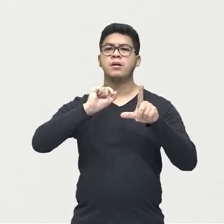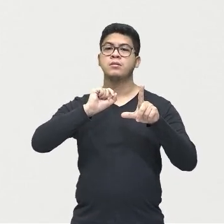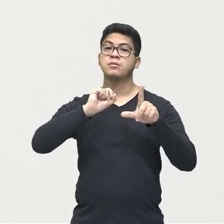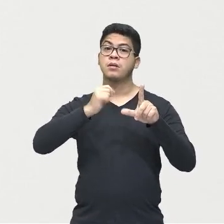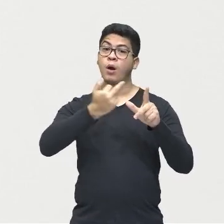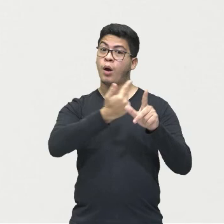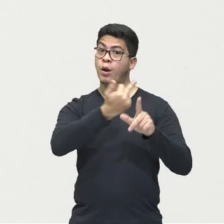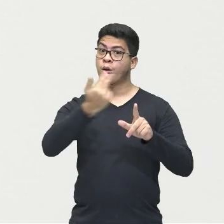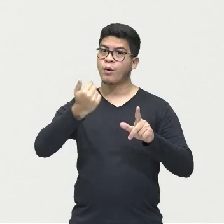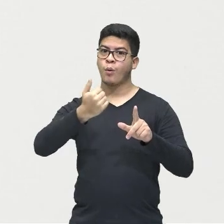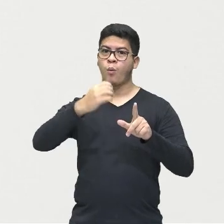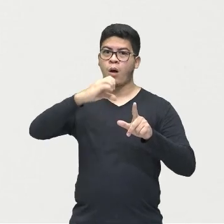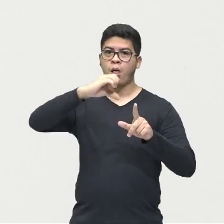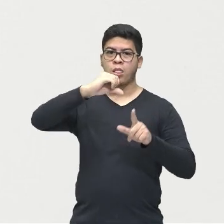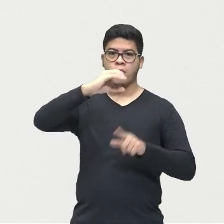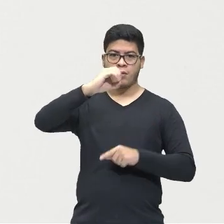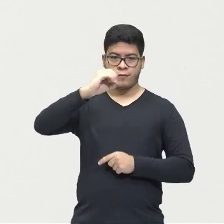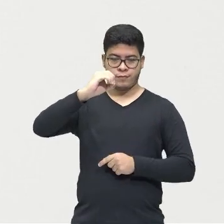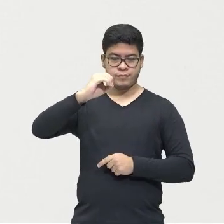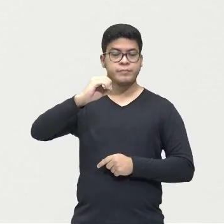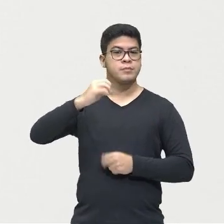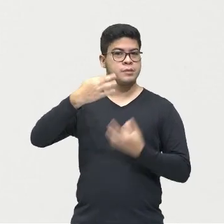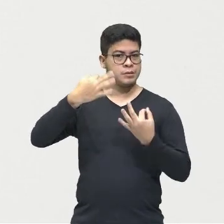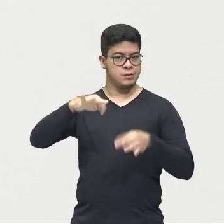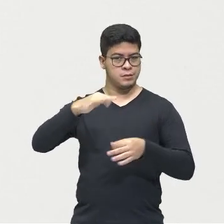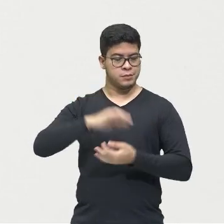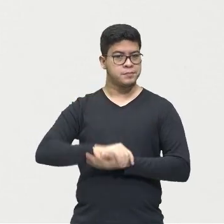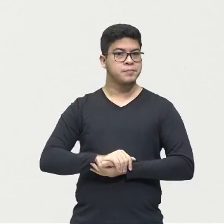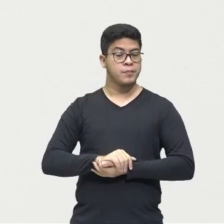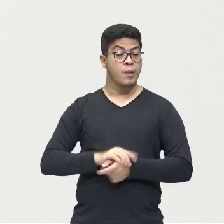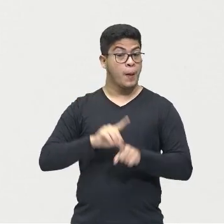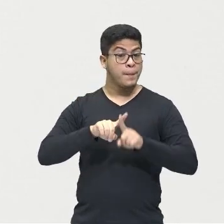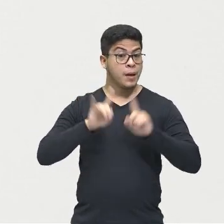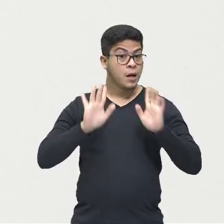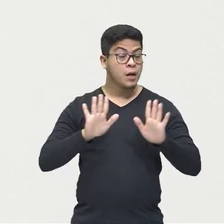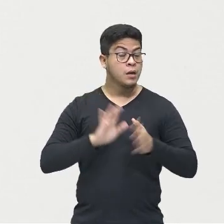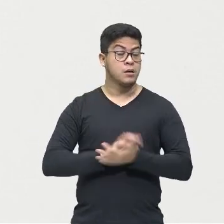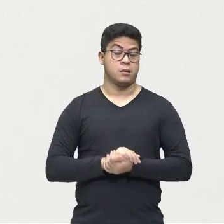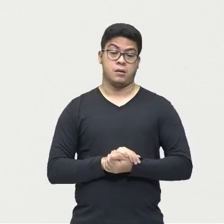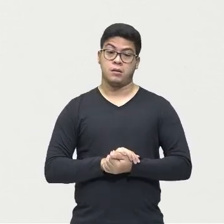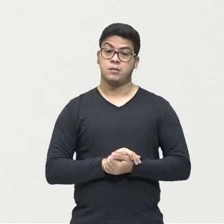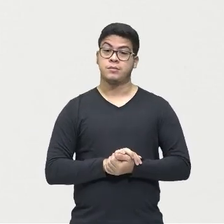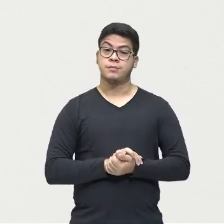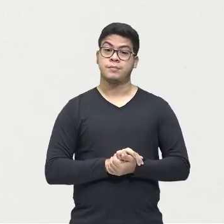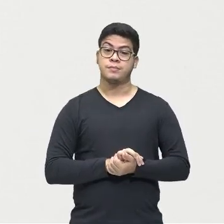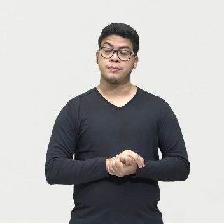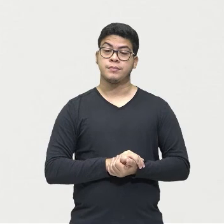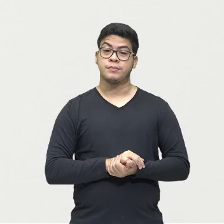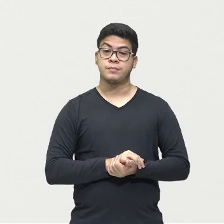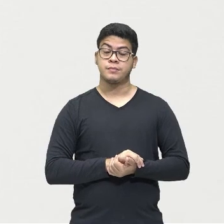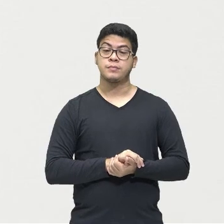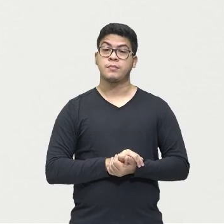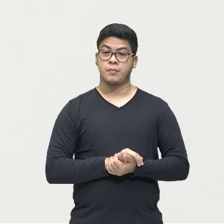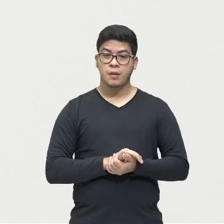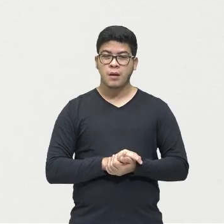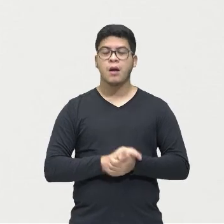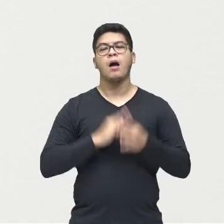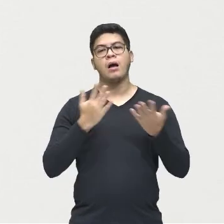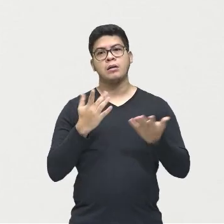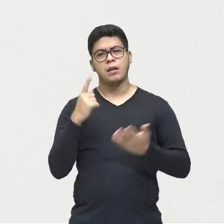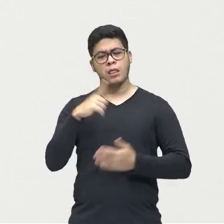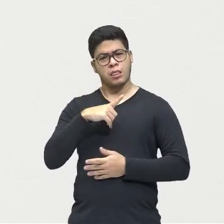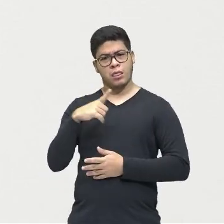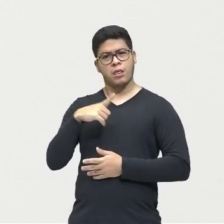Todos retos. Correto? No entanto, né? Apesar do nosso